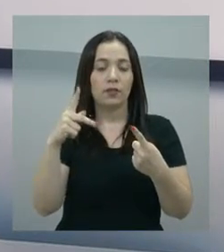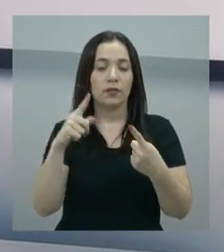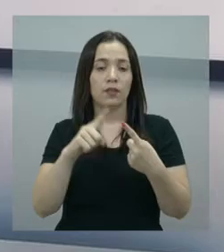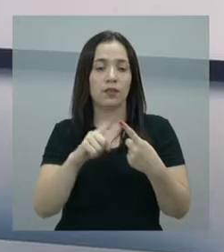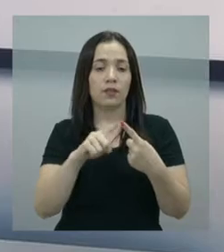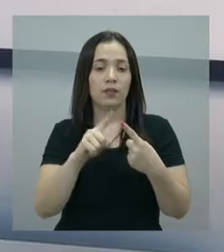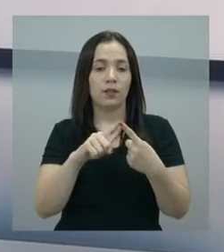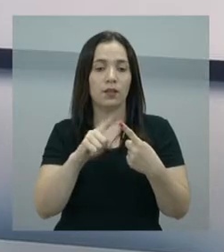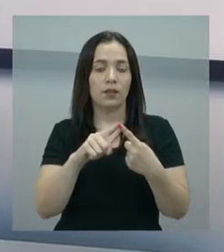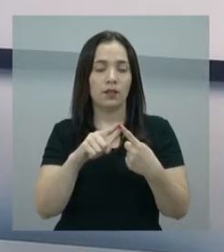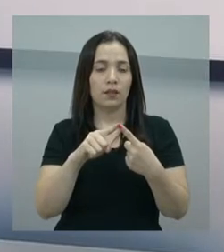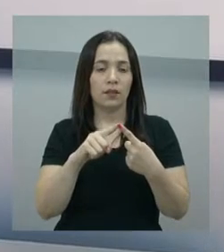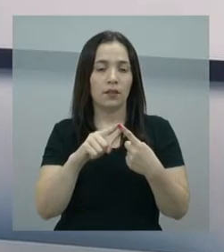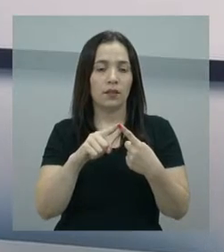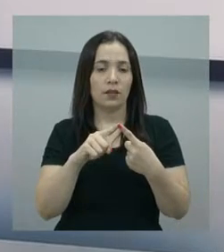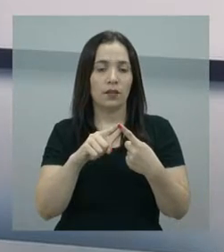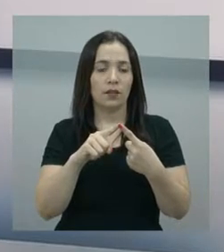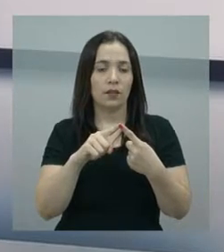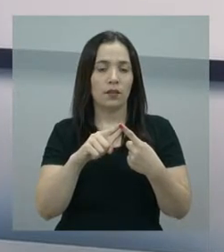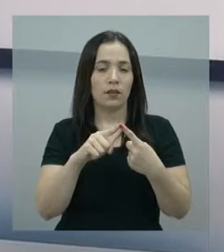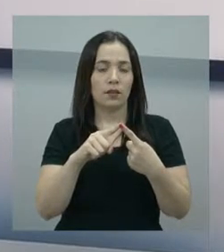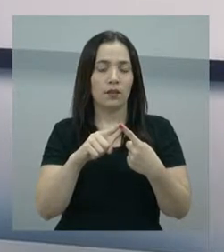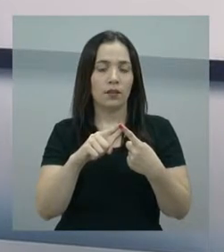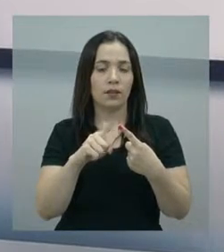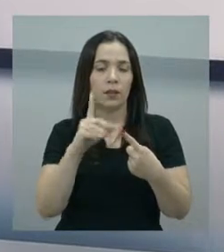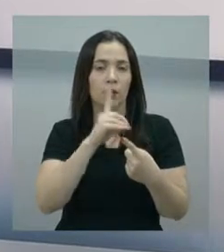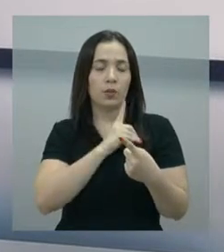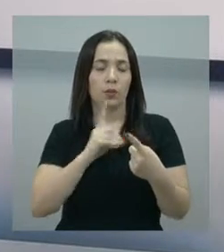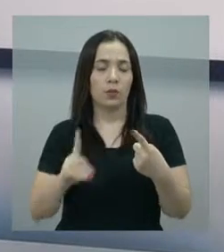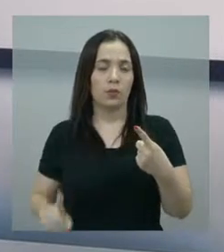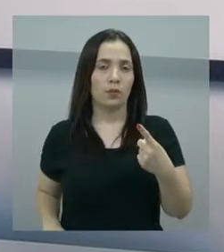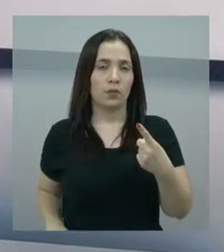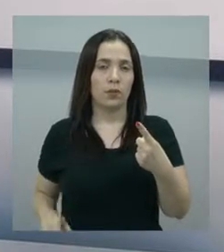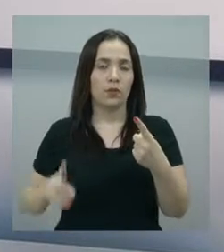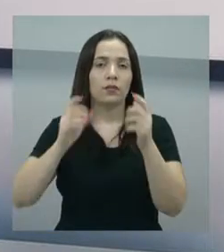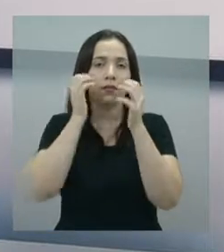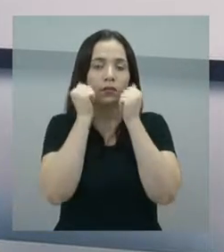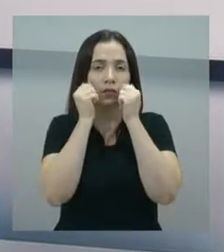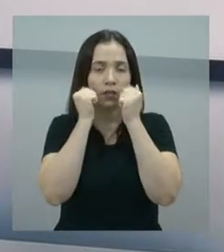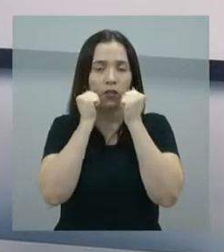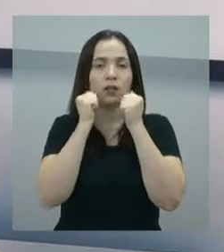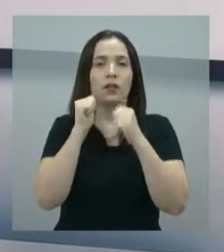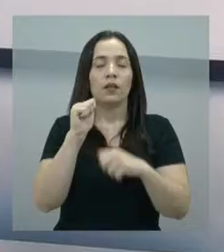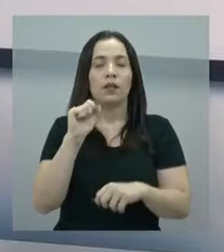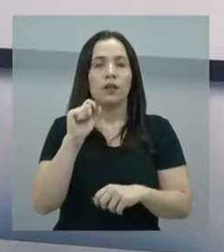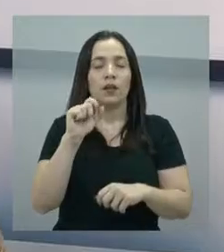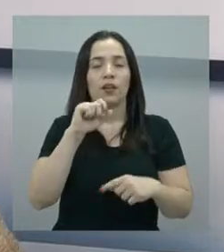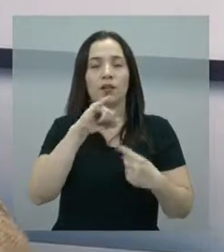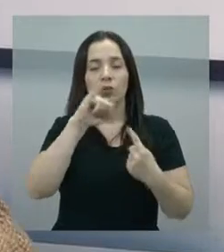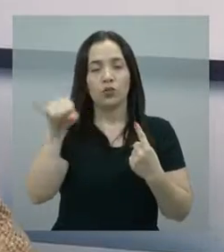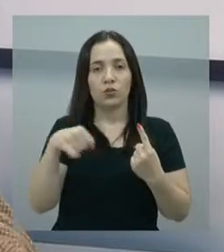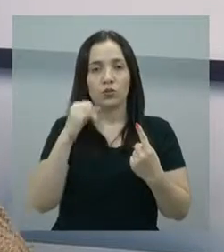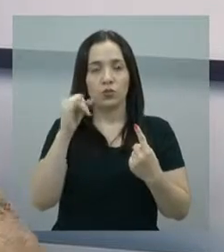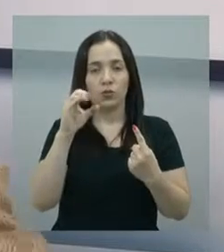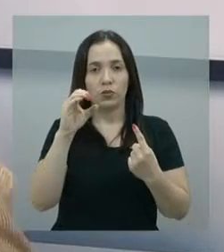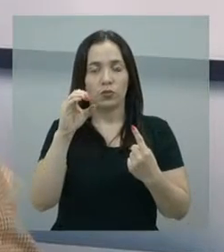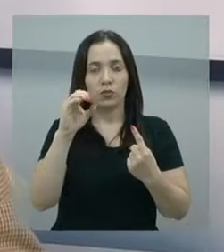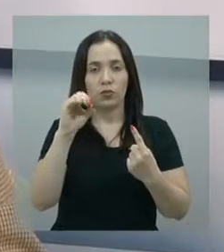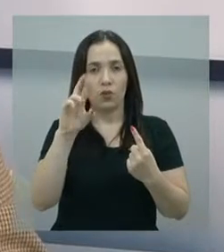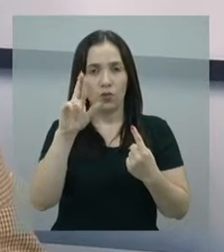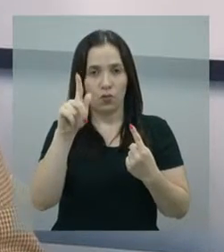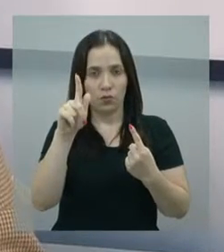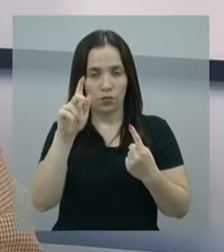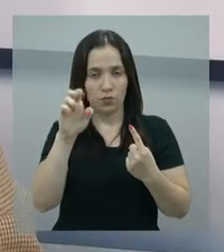ex-deputado por Maraguape, né, que é o nosso amigo Jorge Valentim. E o que eu conheço é o pai do